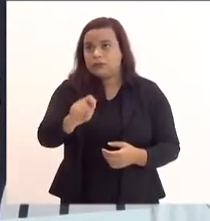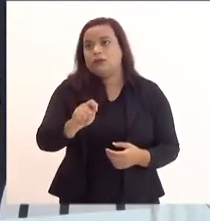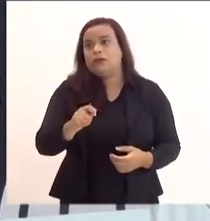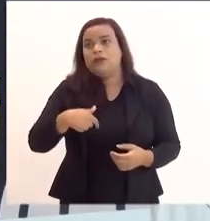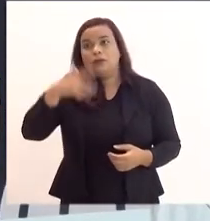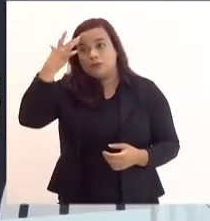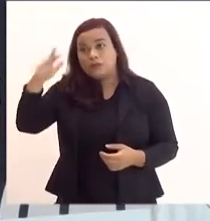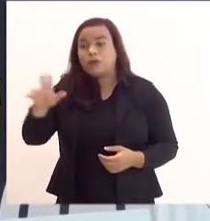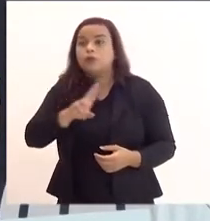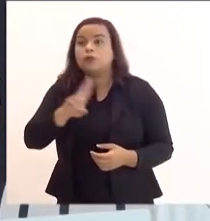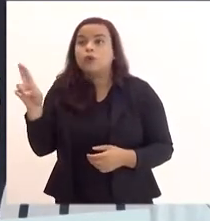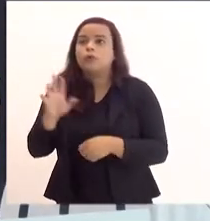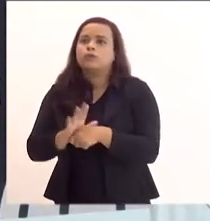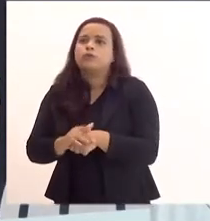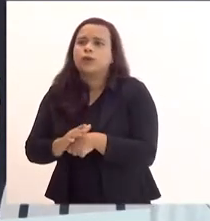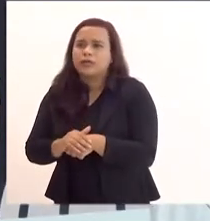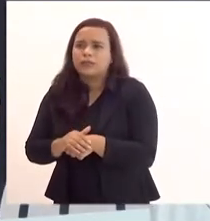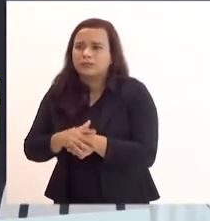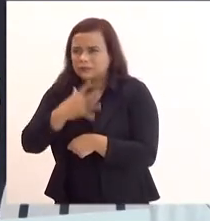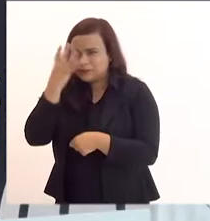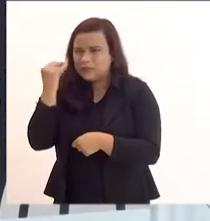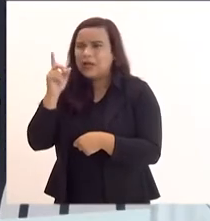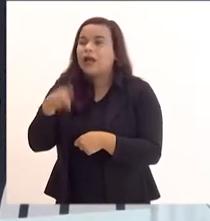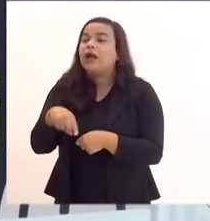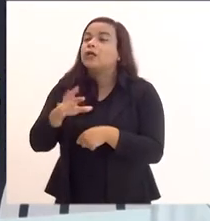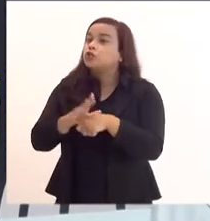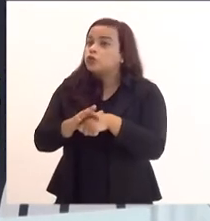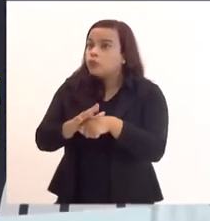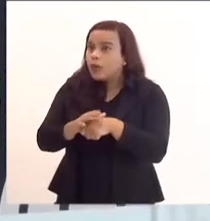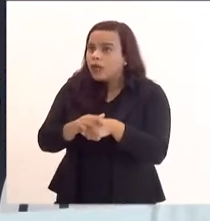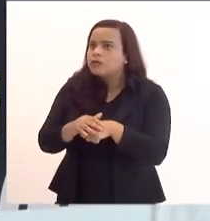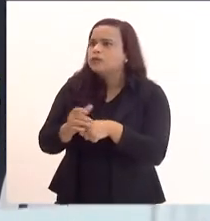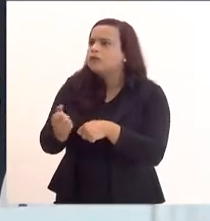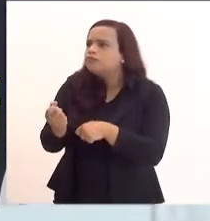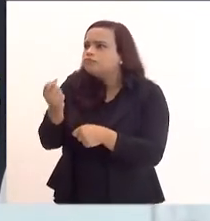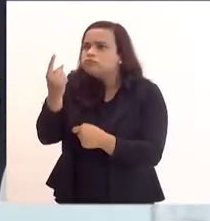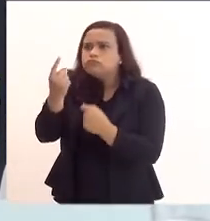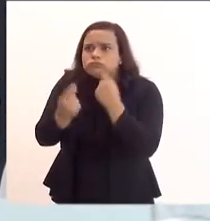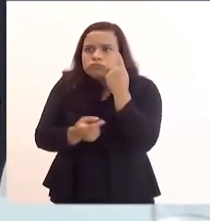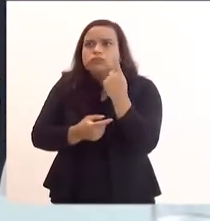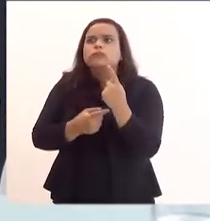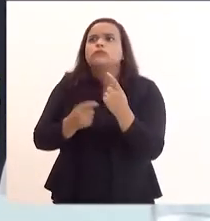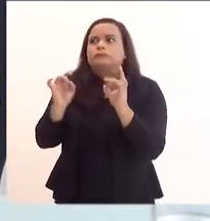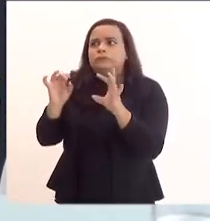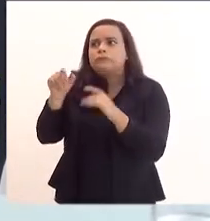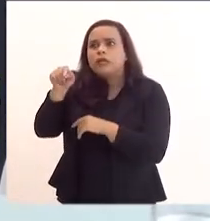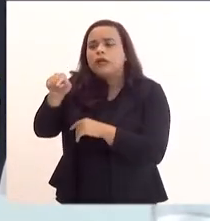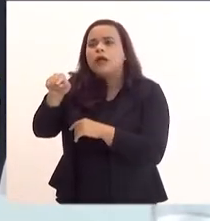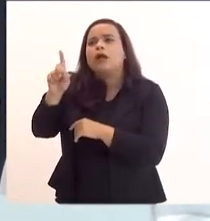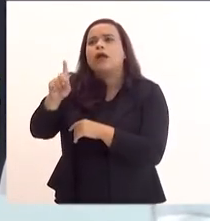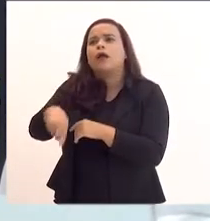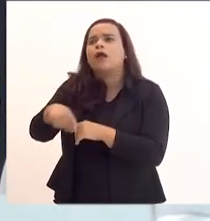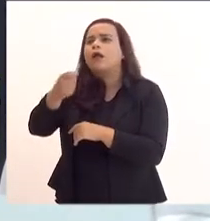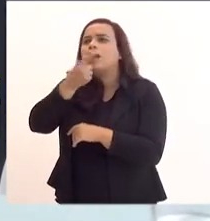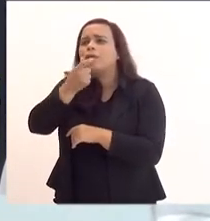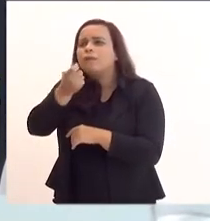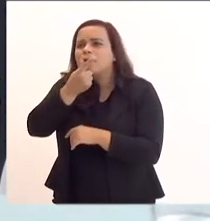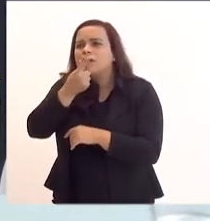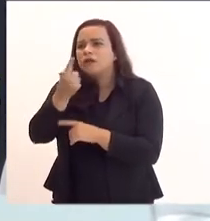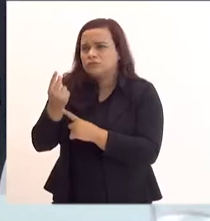eu acompanho esse caso. Tem uma doença rara que o medicamento está